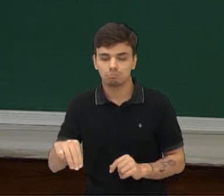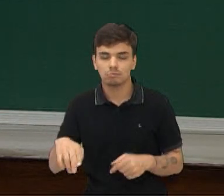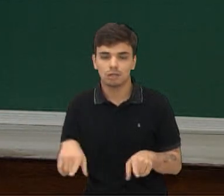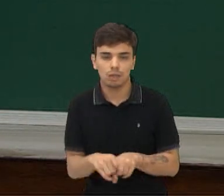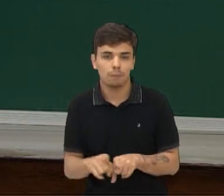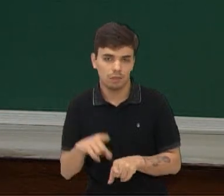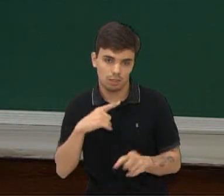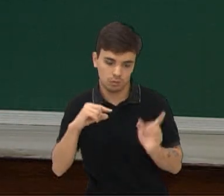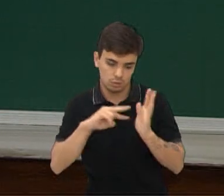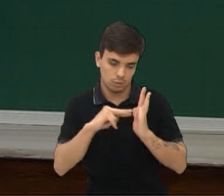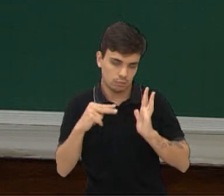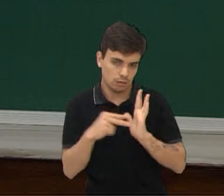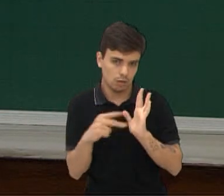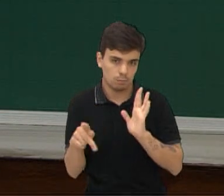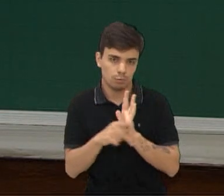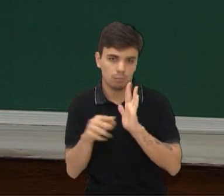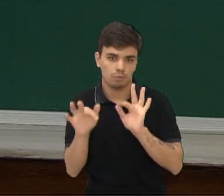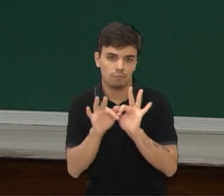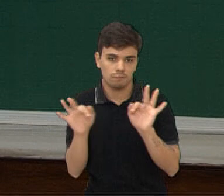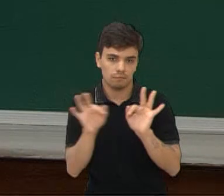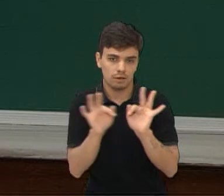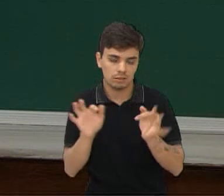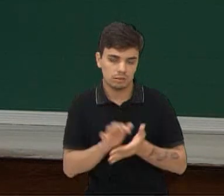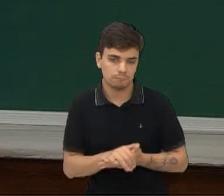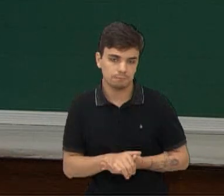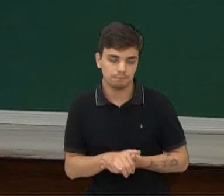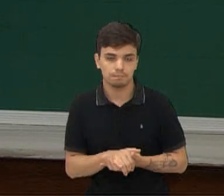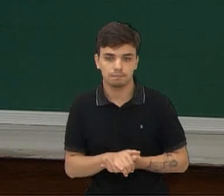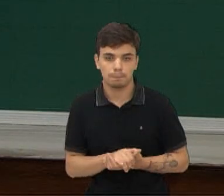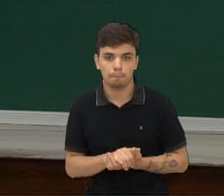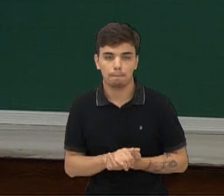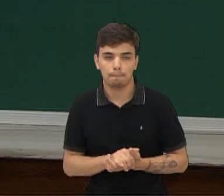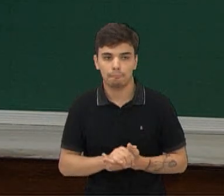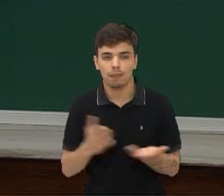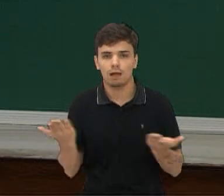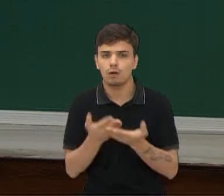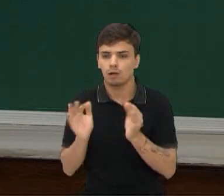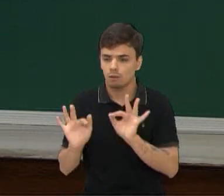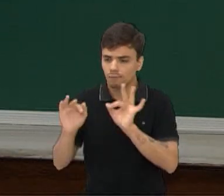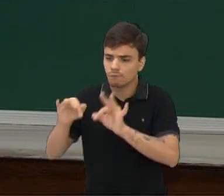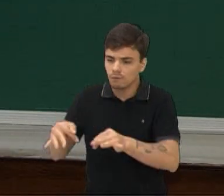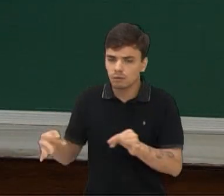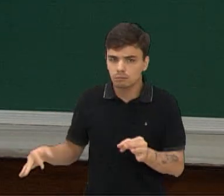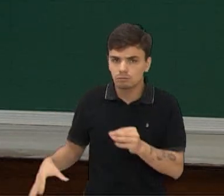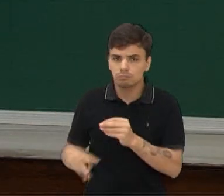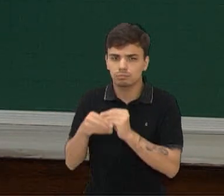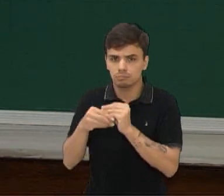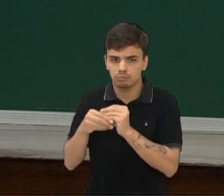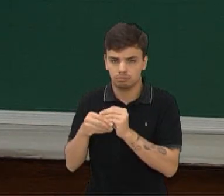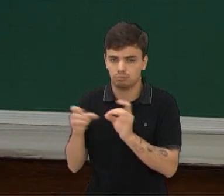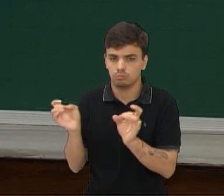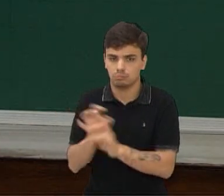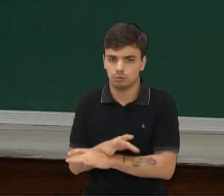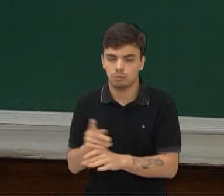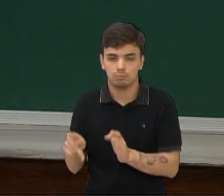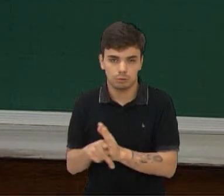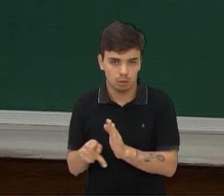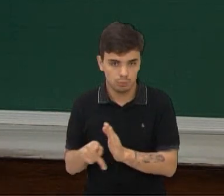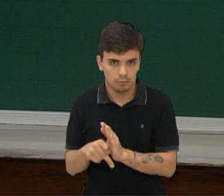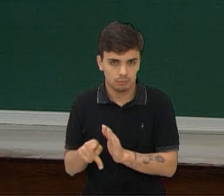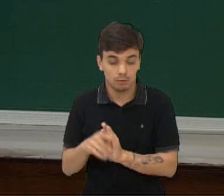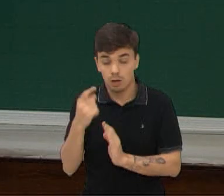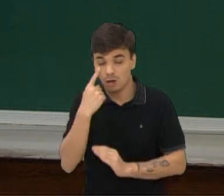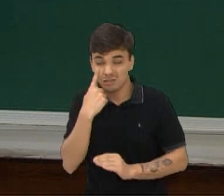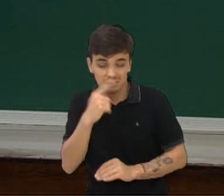ele empresta aqui para essa frase, ok? Agora, vamos já para a conclusão, né? E para fazer a conclusão, às vezes o aluno chega para mim e